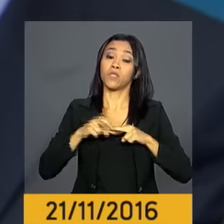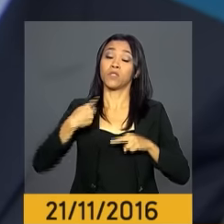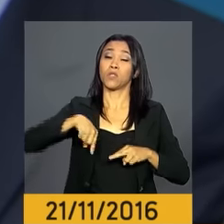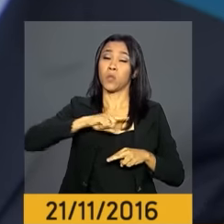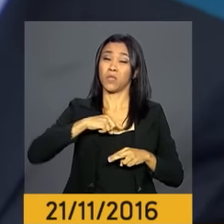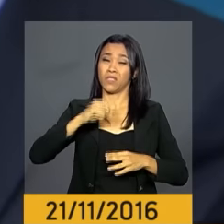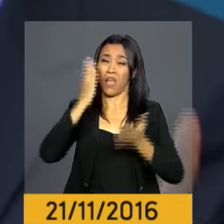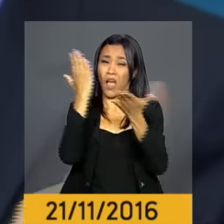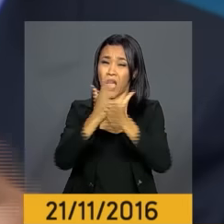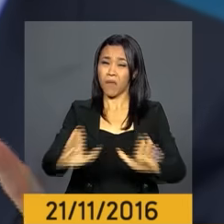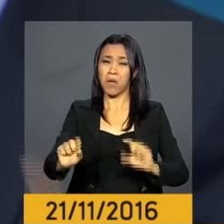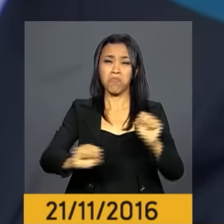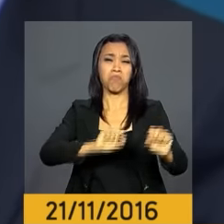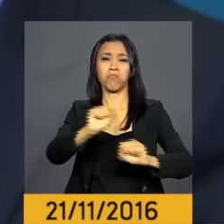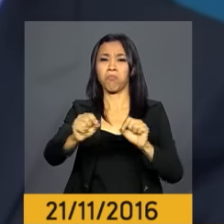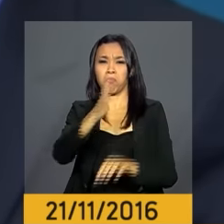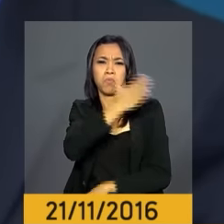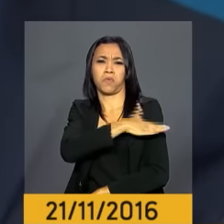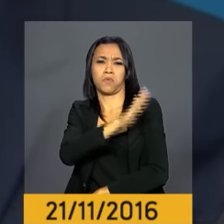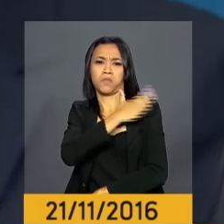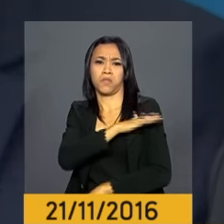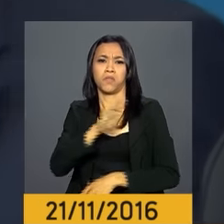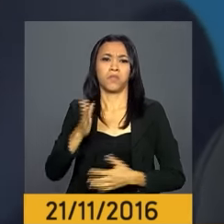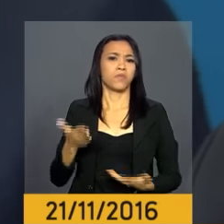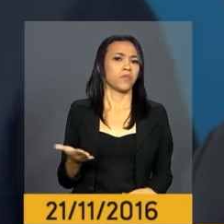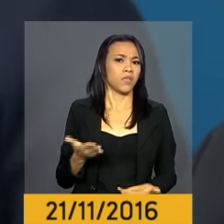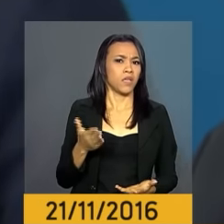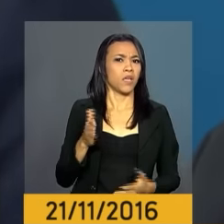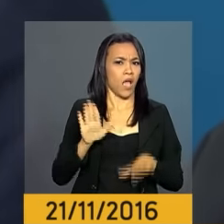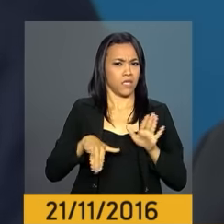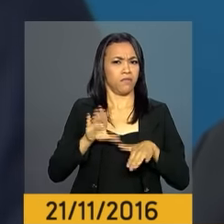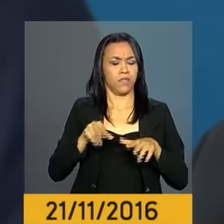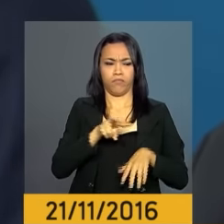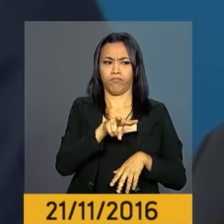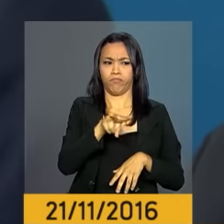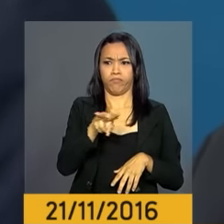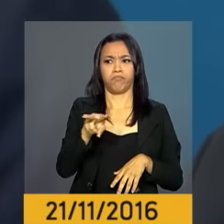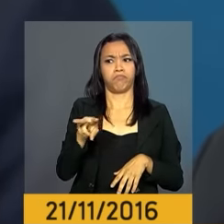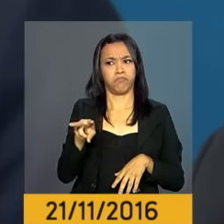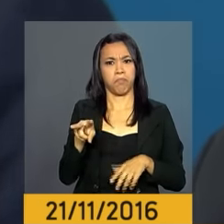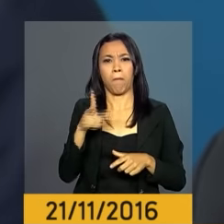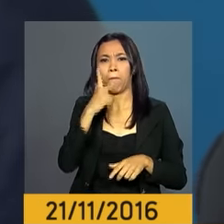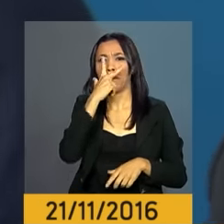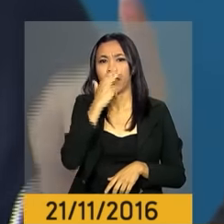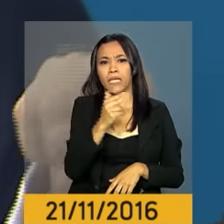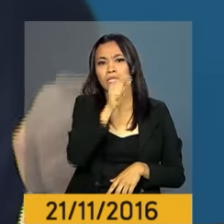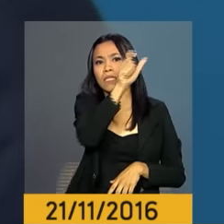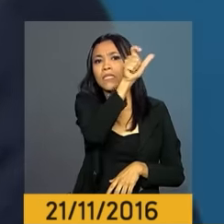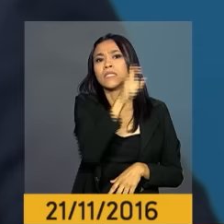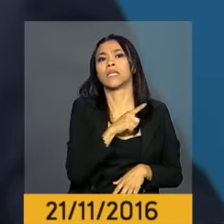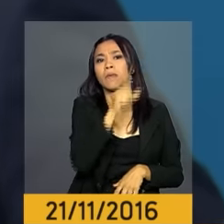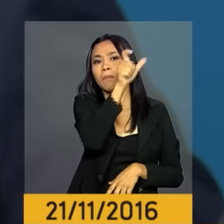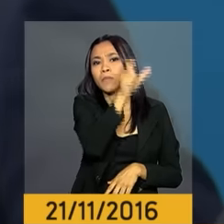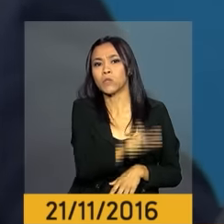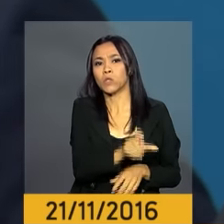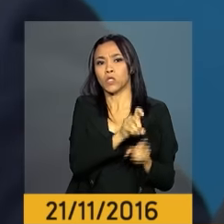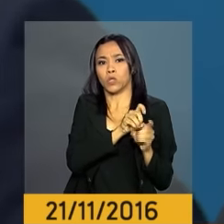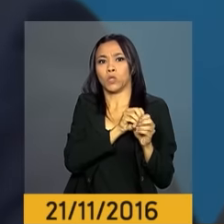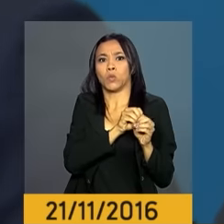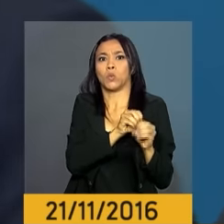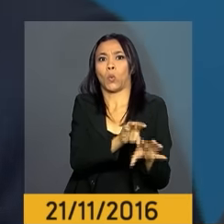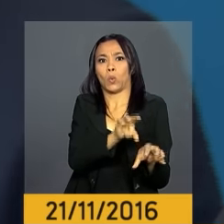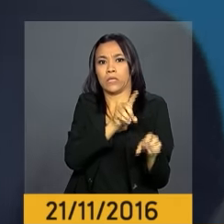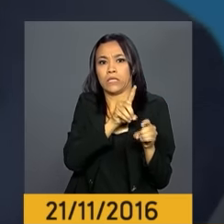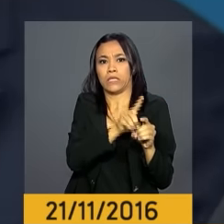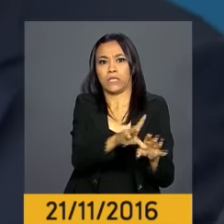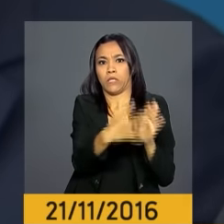esse preconceito. Faço mais um parênteses aqui, que muitas vezes eu vejo que há doutrinadores, entre aspas, que